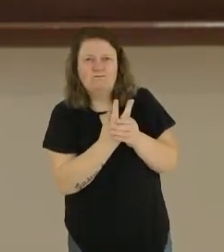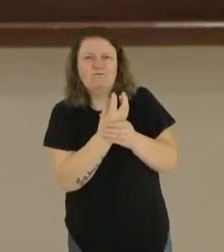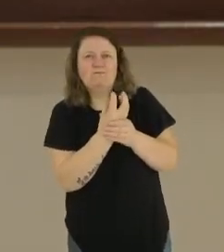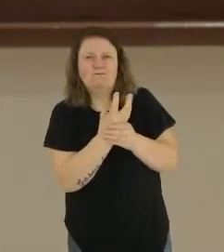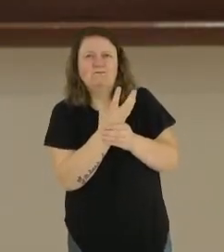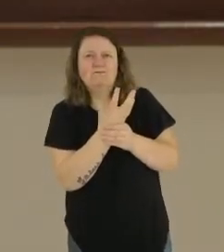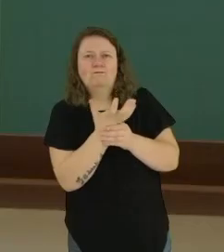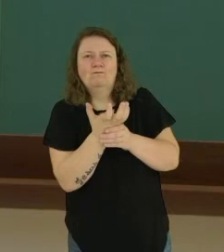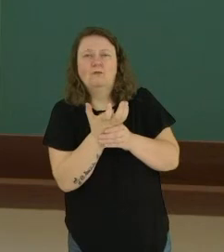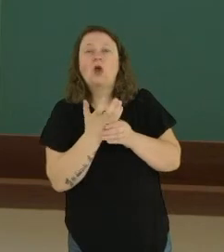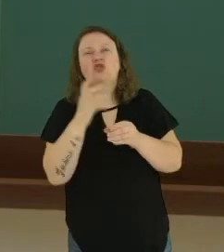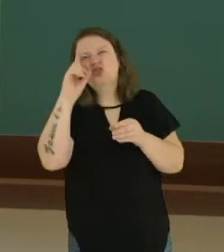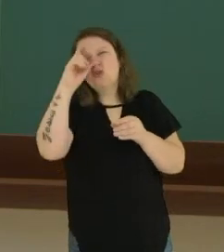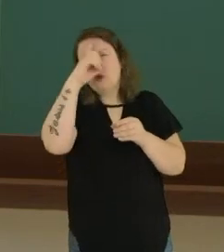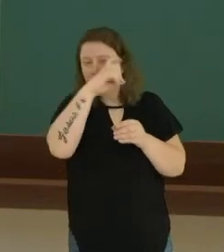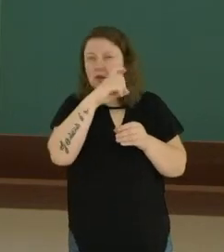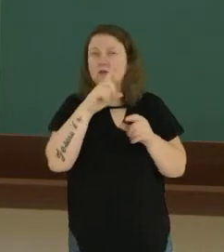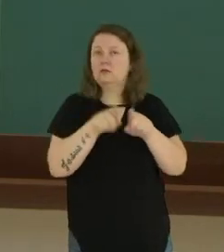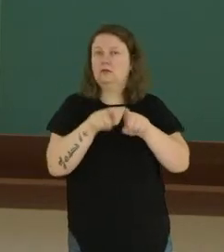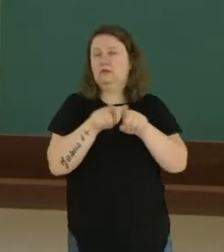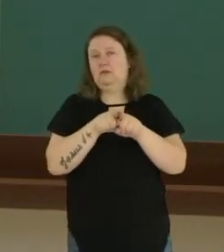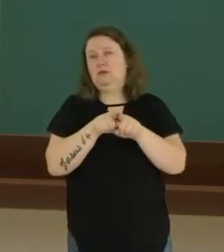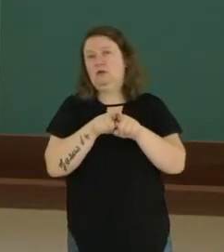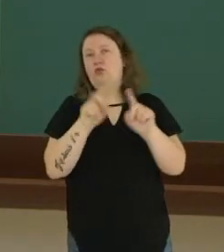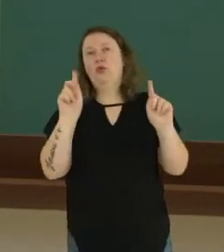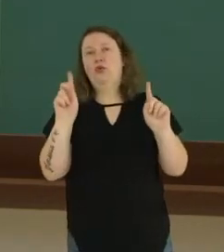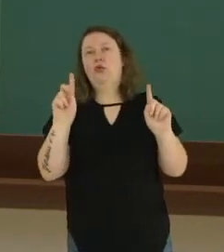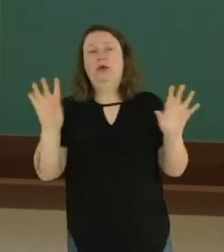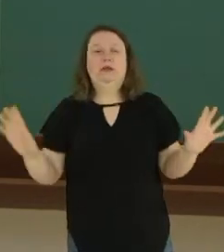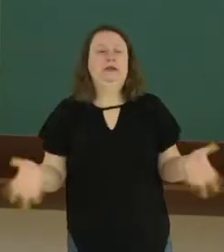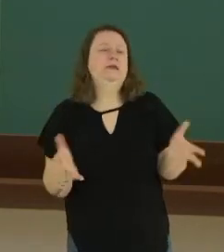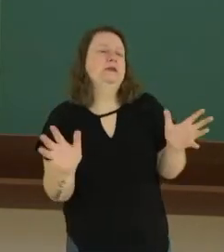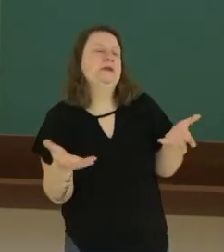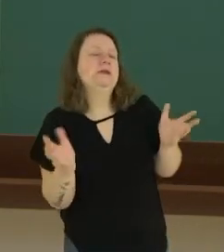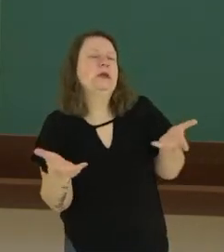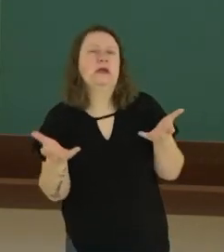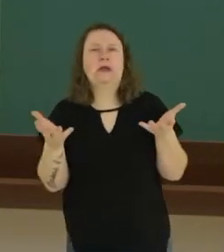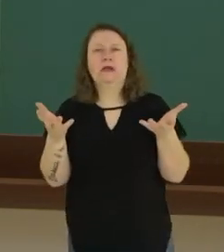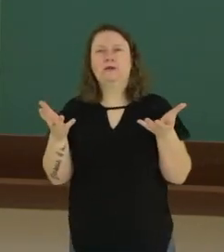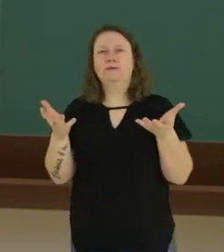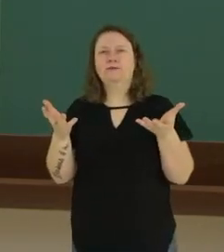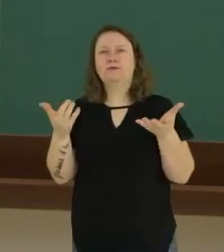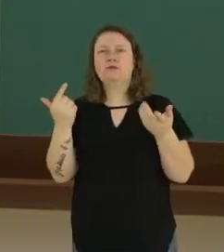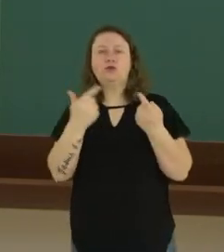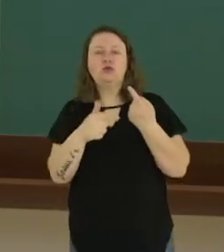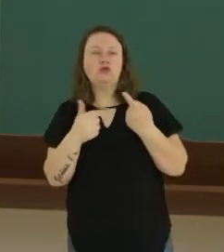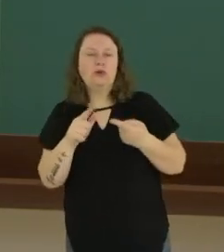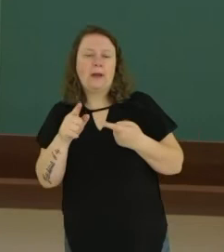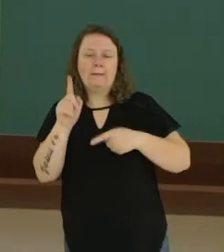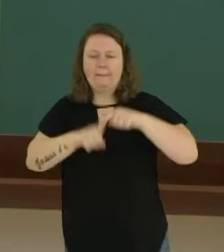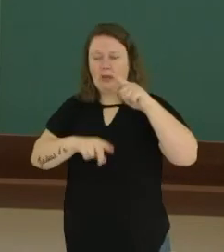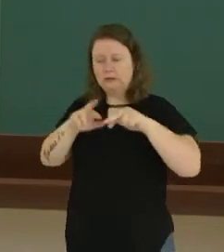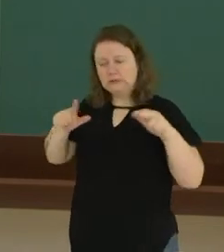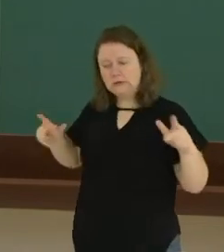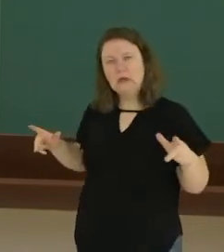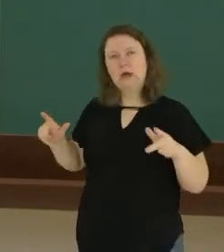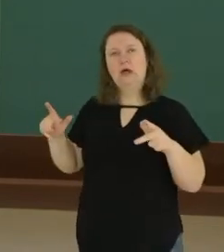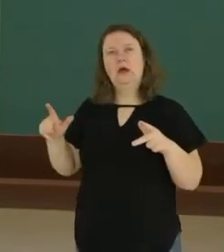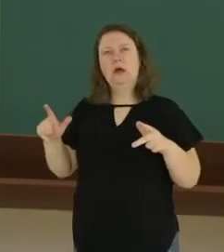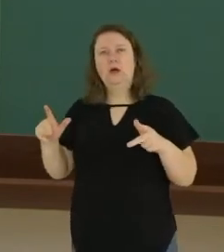problema muito maior. Eles também não tinham todo um incentivo, não recebiam um material, uma matéria-prima para